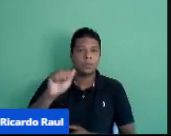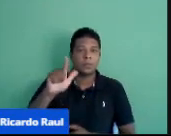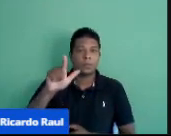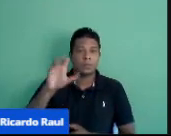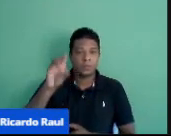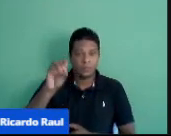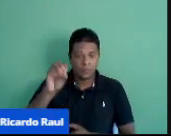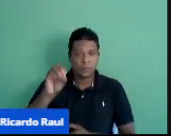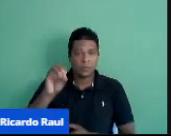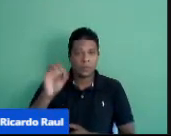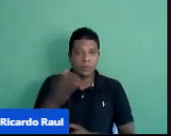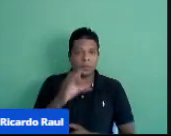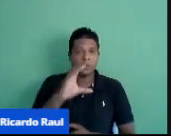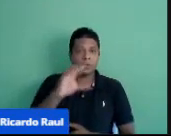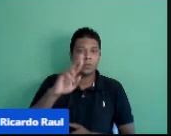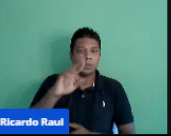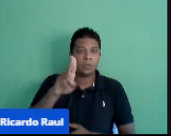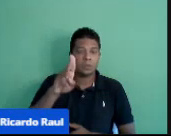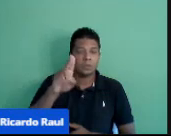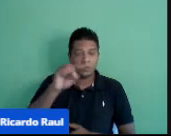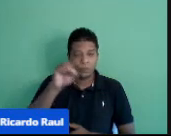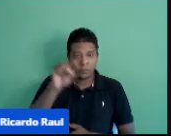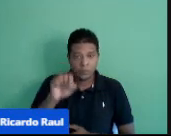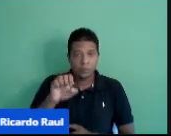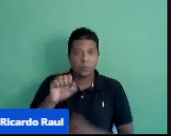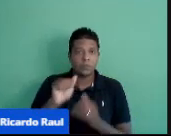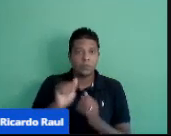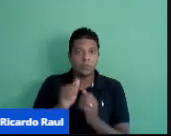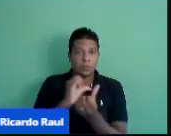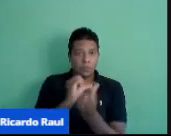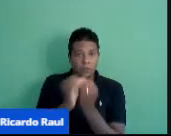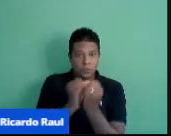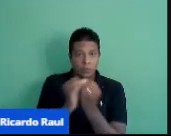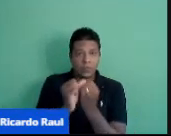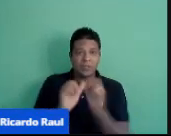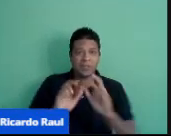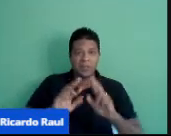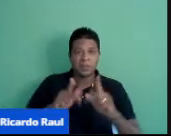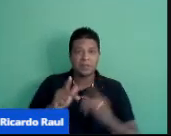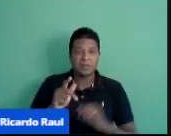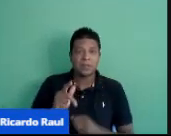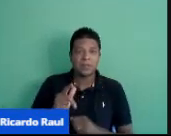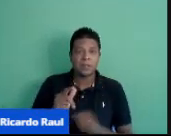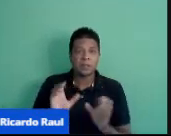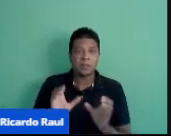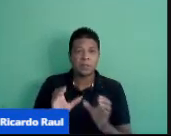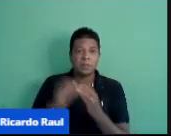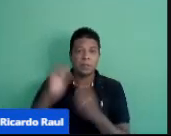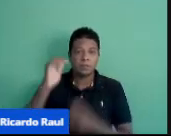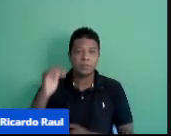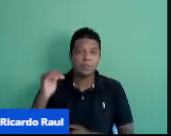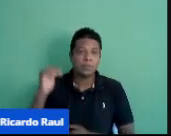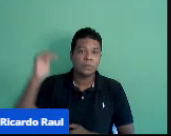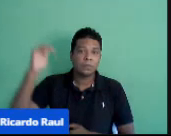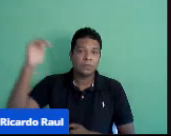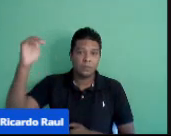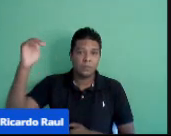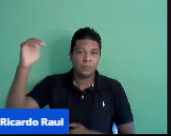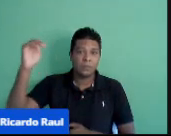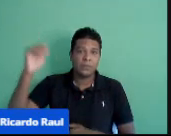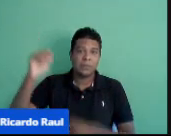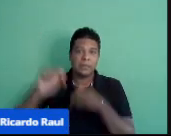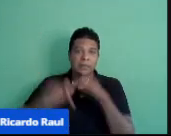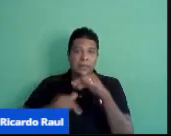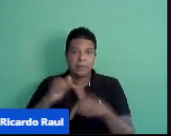porque é um público totalmente diferente, é adulto, né, ou quase adulto, ou ele trabalha de